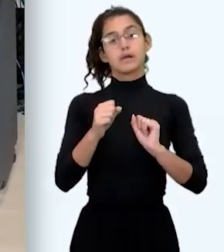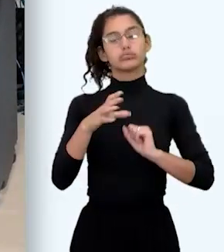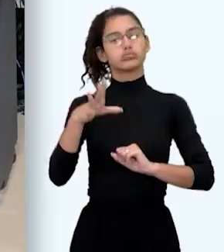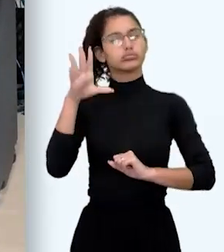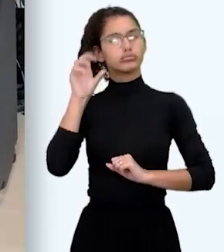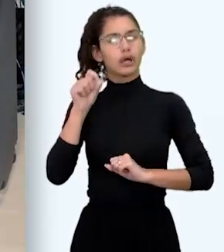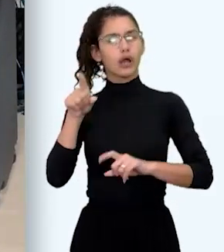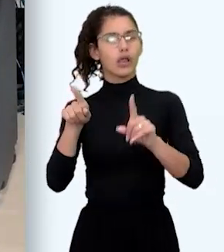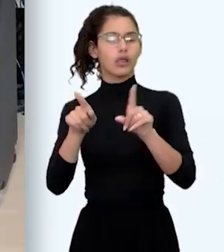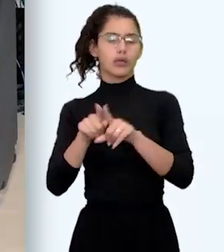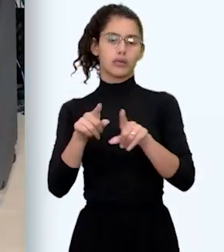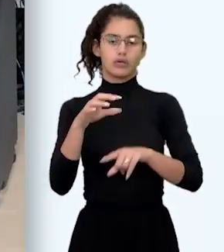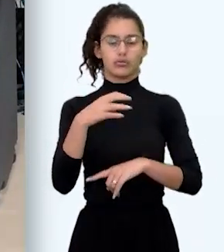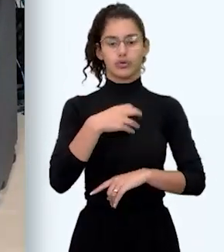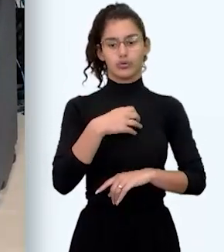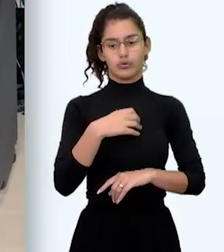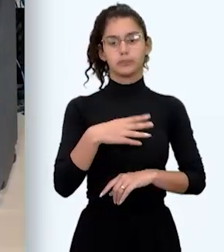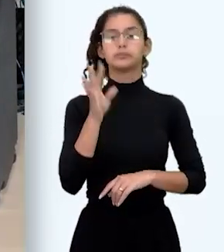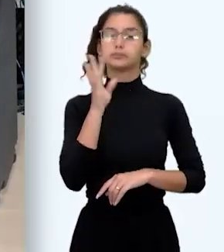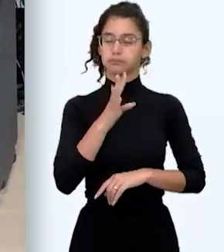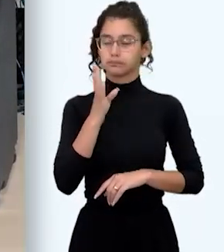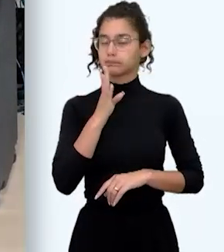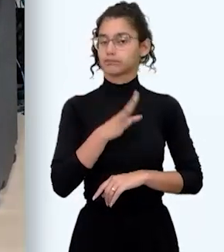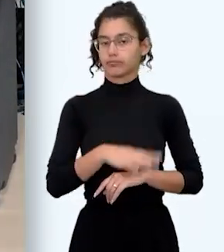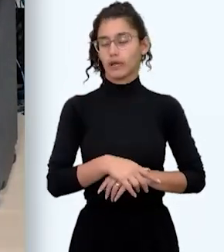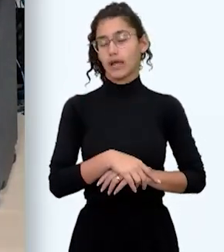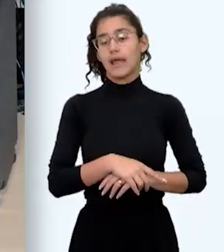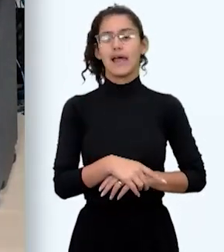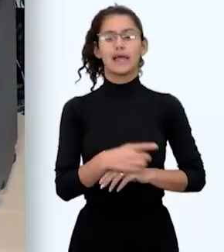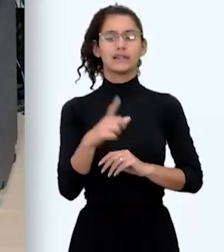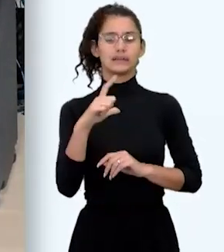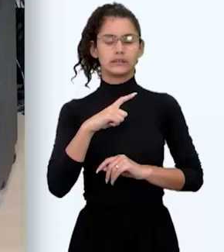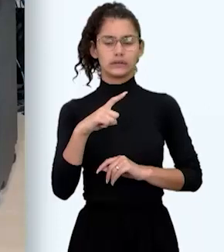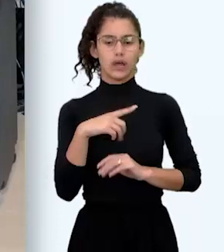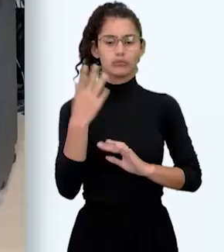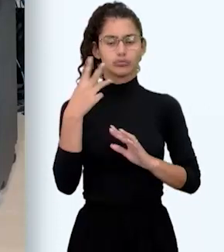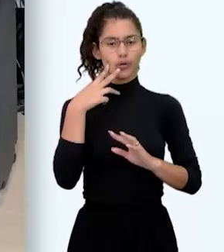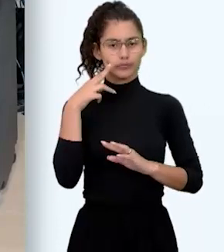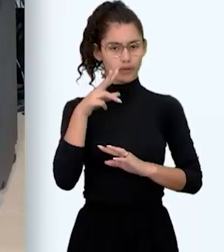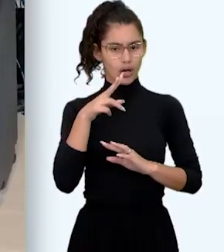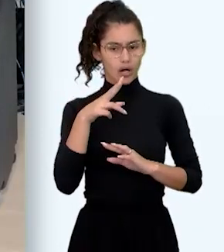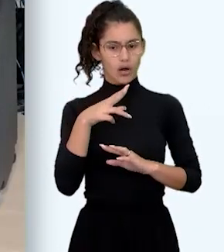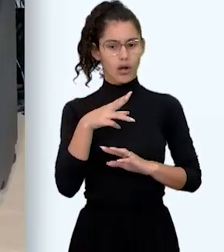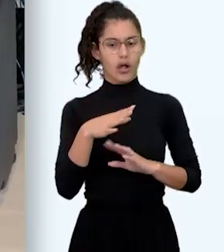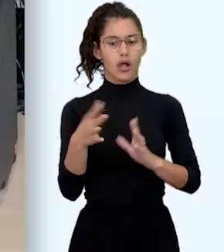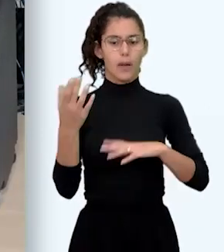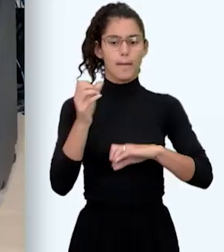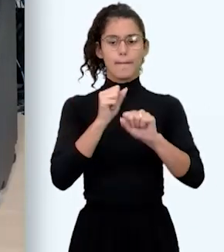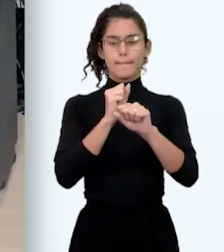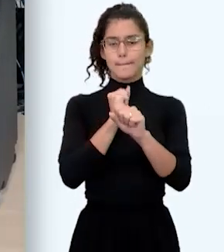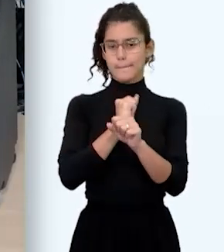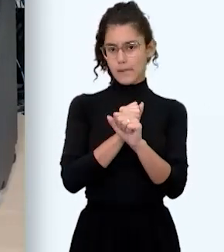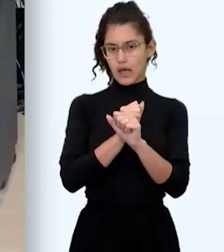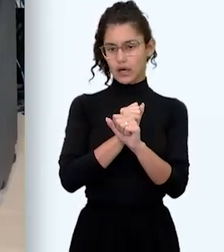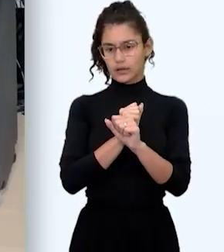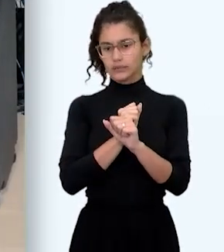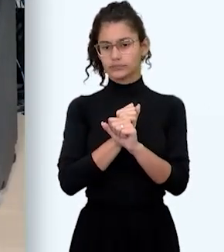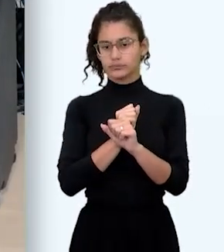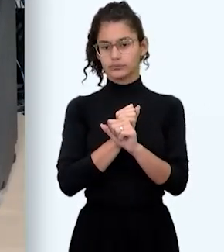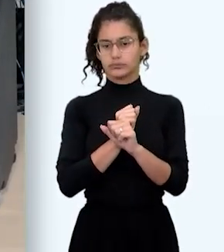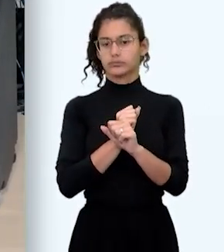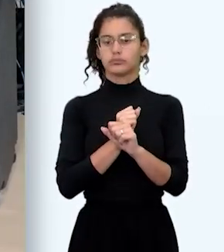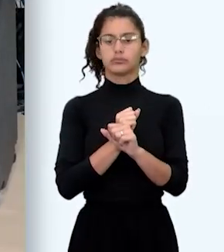ouvindo o programa da mesma forma, né? Legal. Tem alguns que eu ouço assim, que eles costumam parar um pouquinho, na verdade a edição,